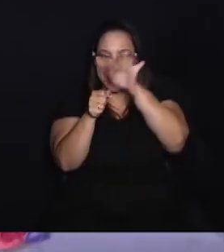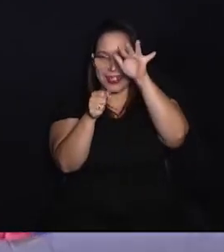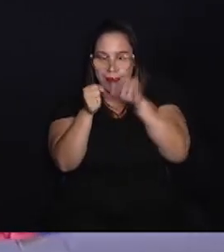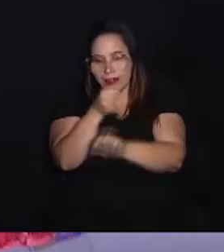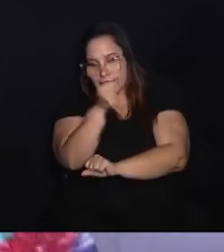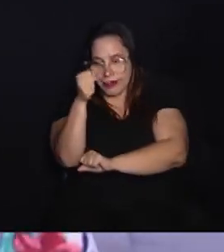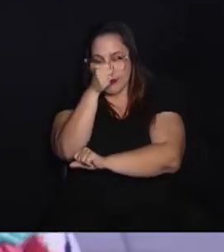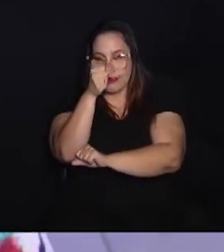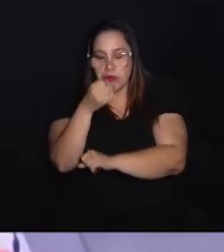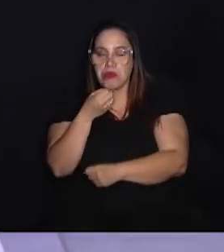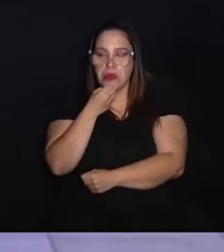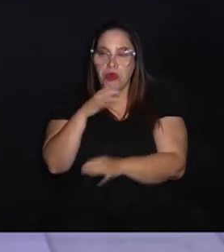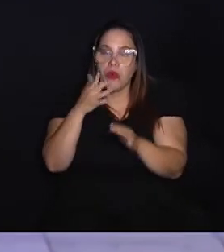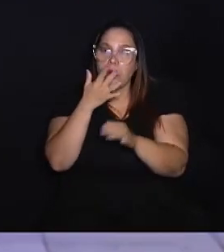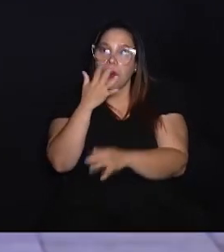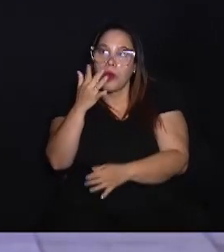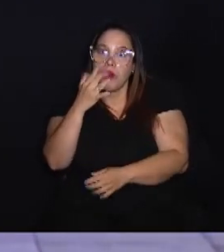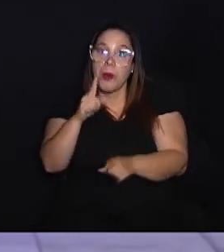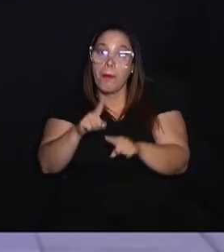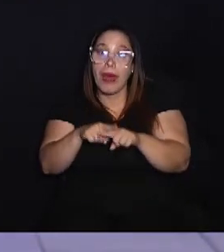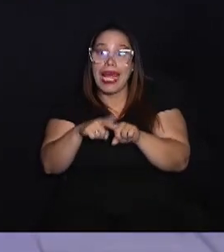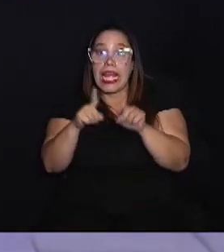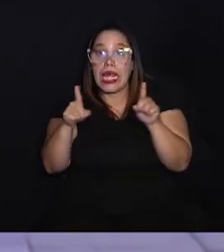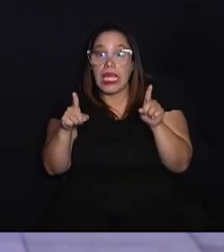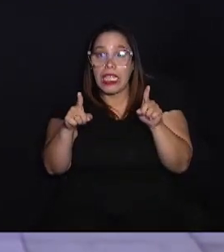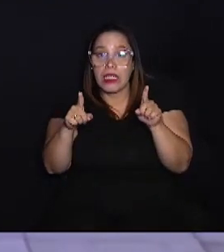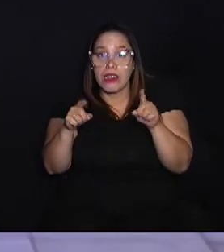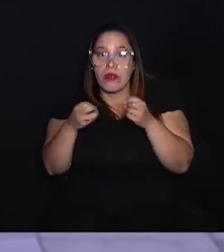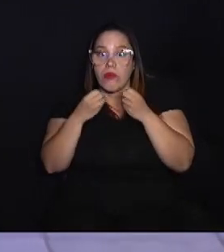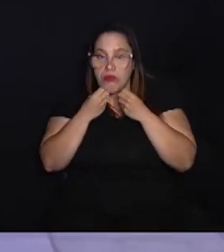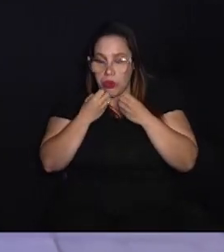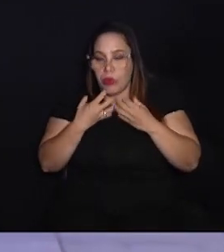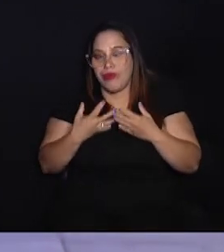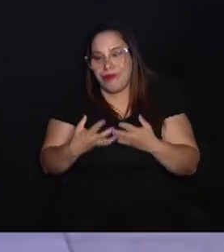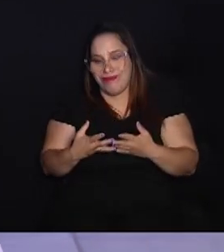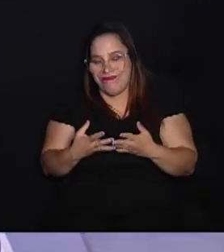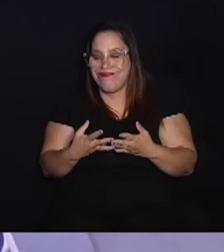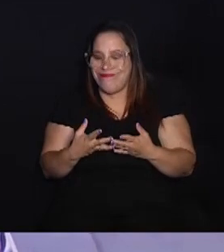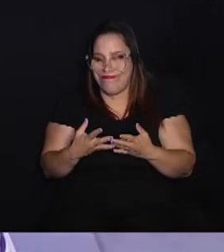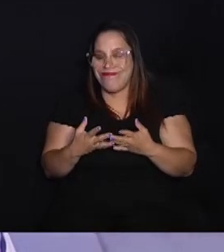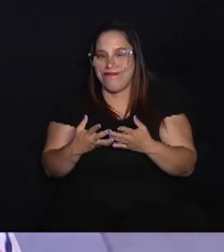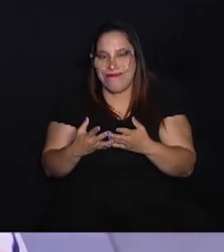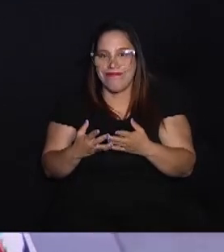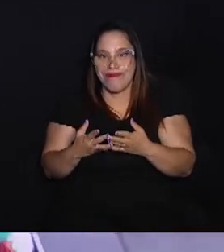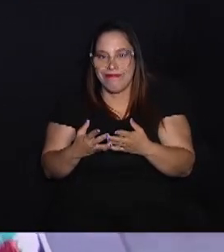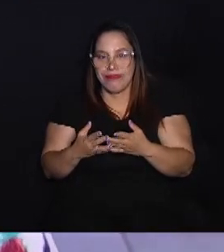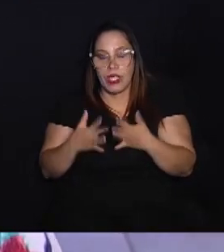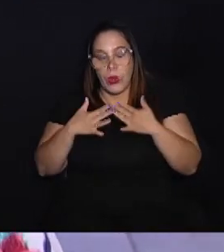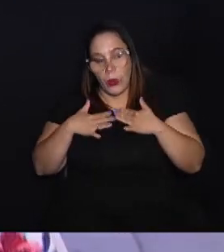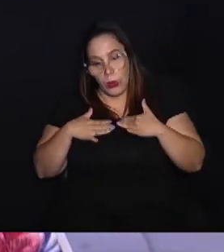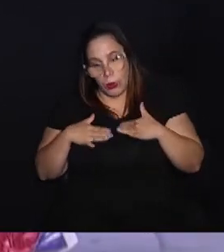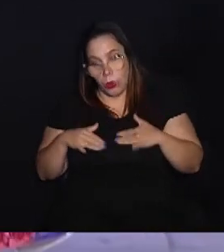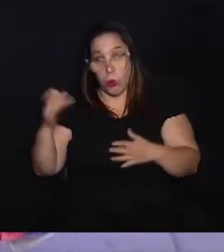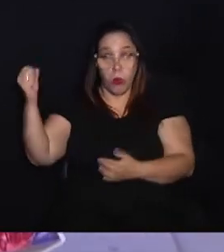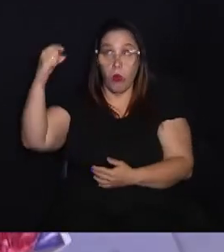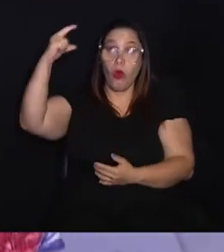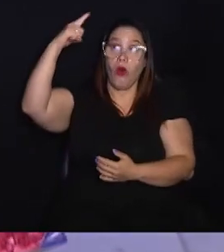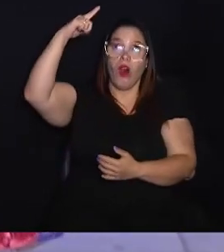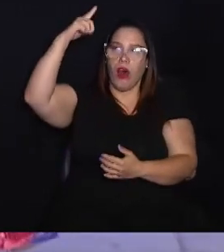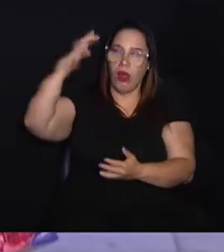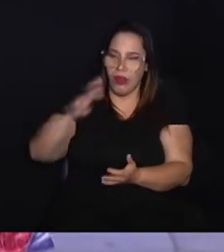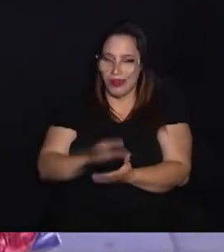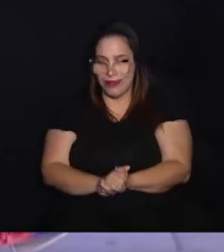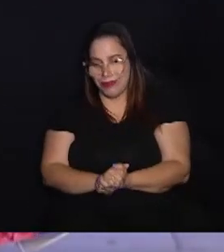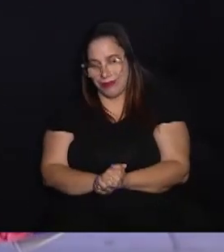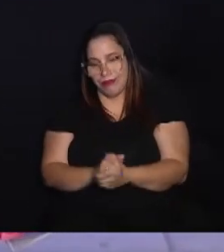sombrinhas, ficou bem colorido, porém esse daí também agora veio para acalmar esse sol em cima da gente, né?